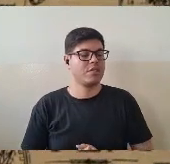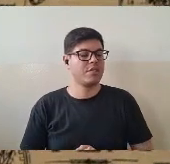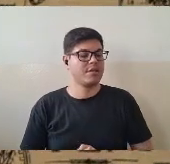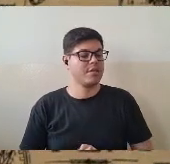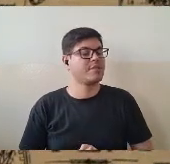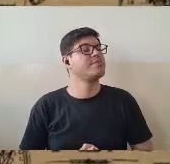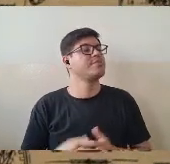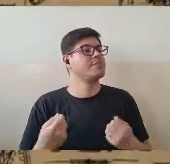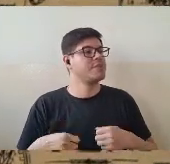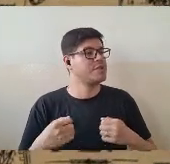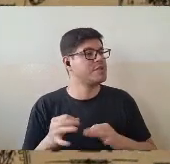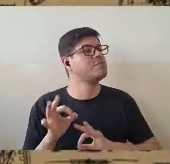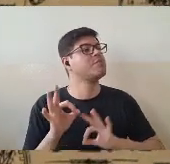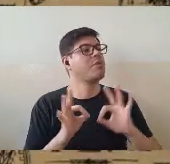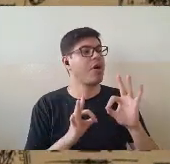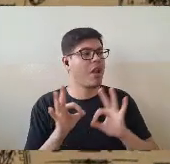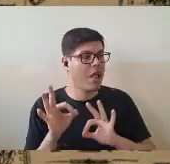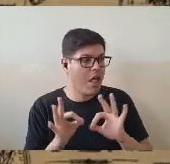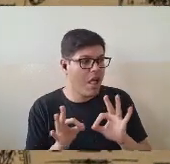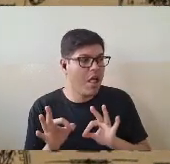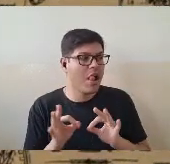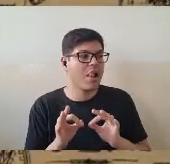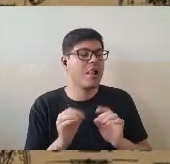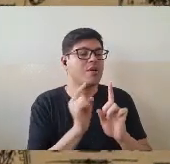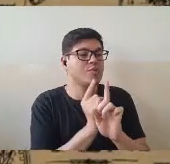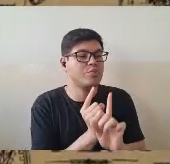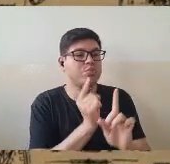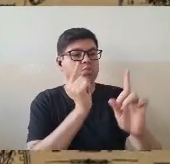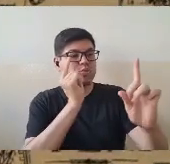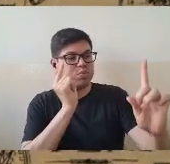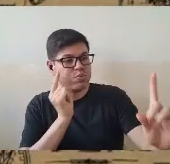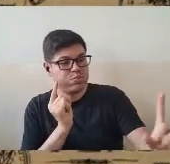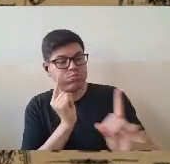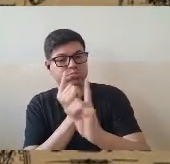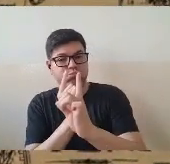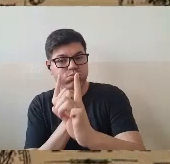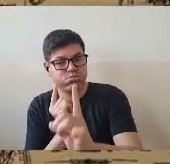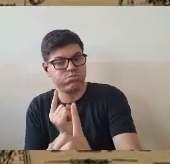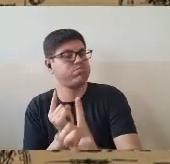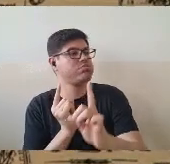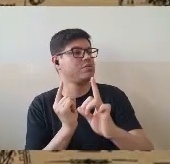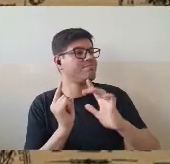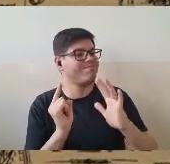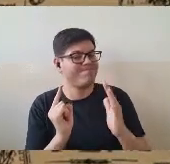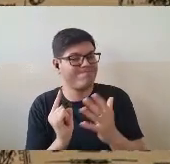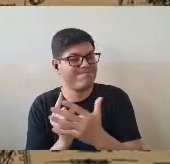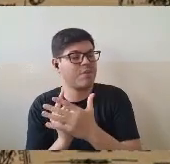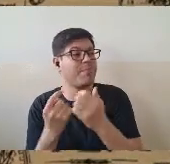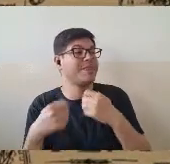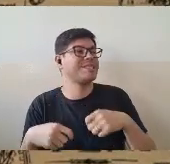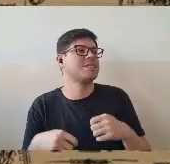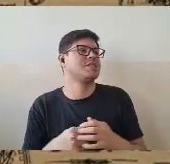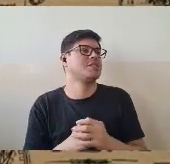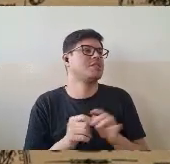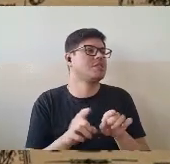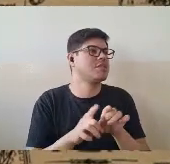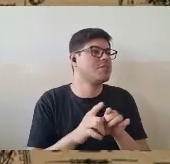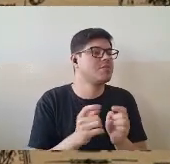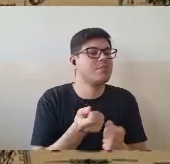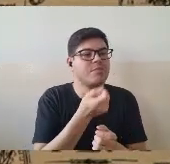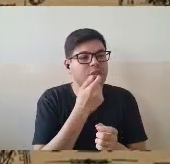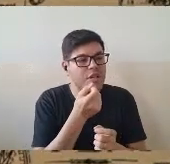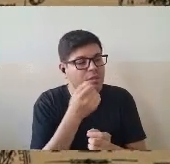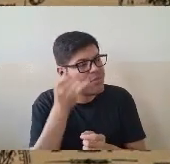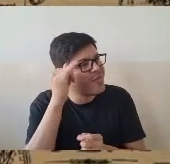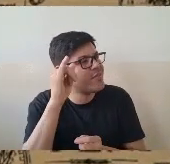alunos, no isolamento, fazer medicação preventiva, tudo isso aí atrapalha, vamos dizer, a estabilidade que